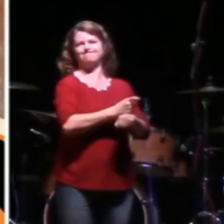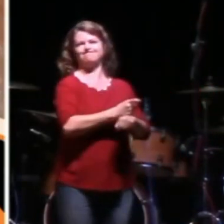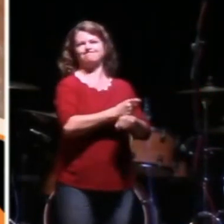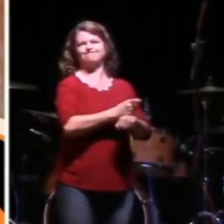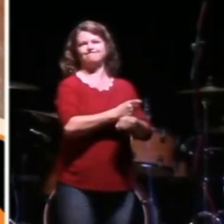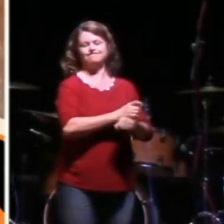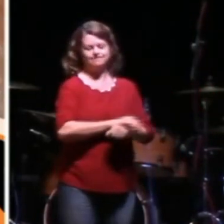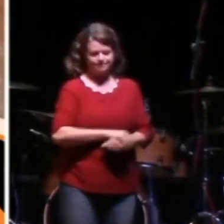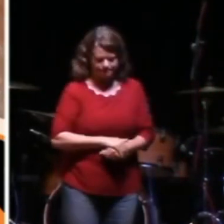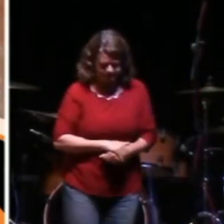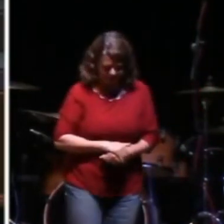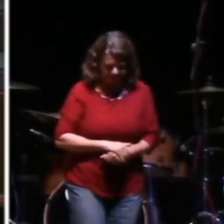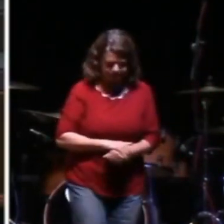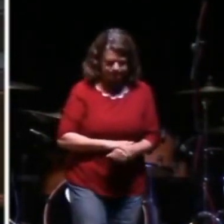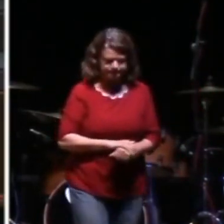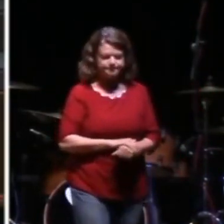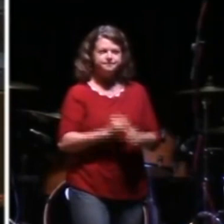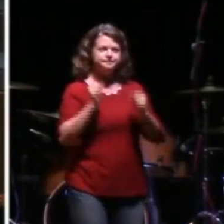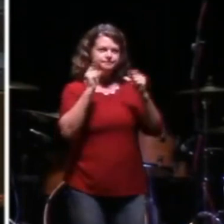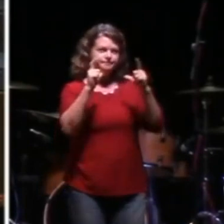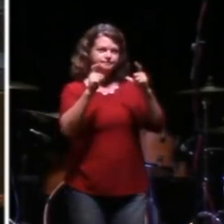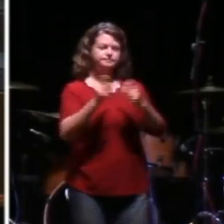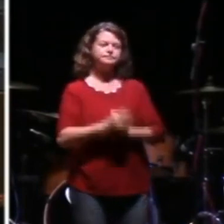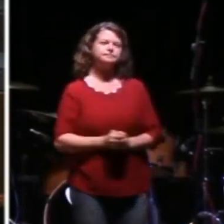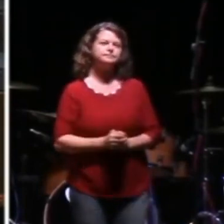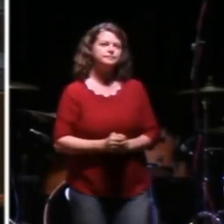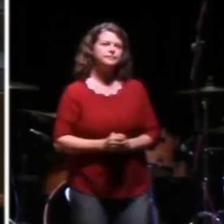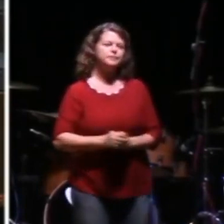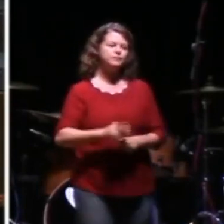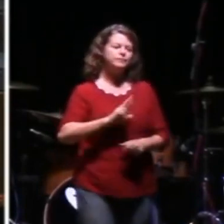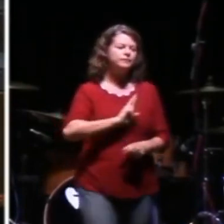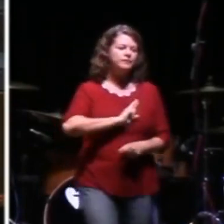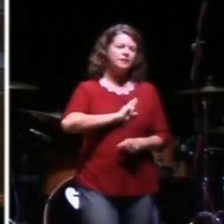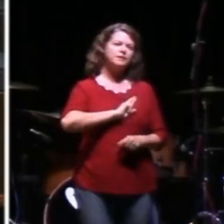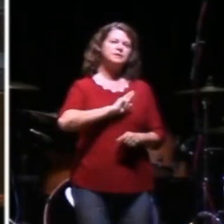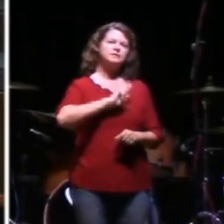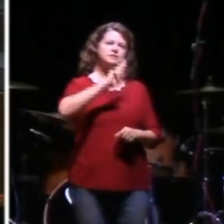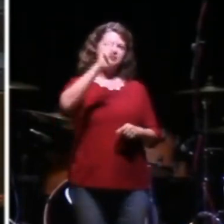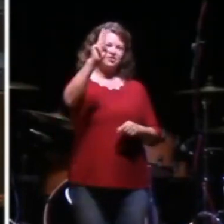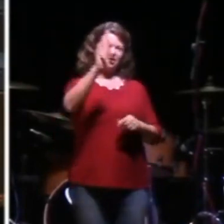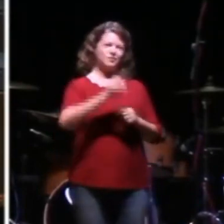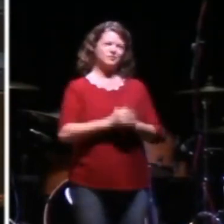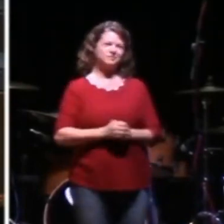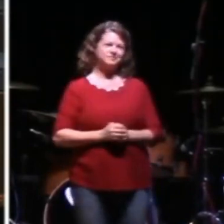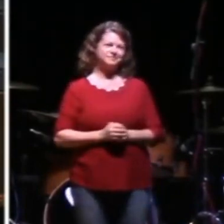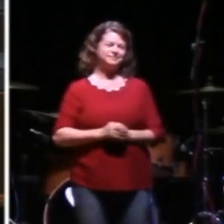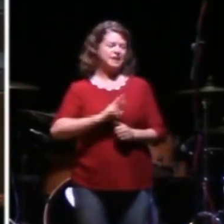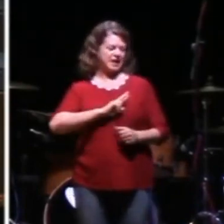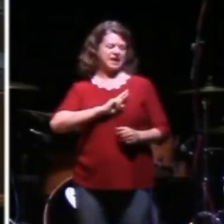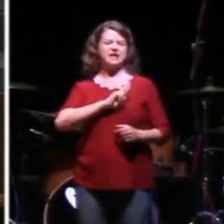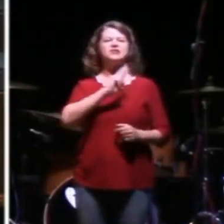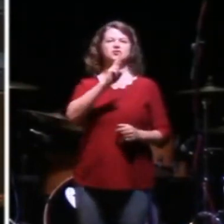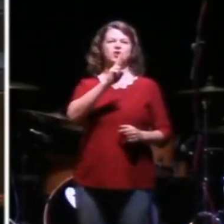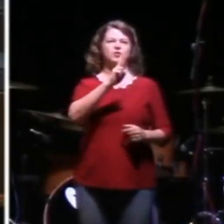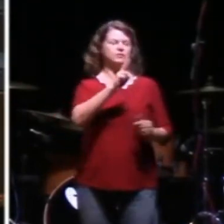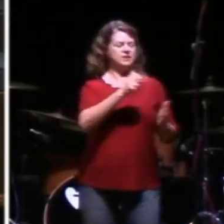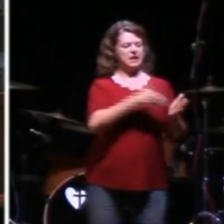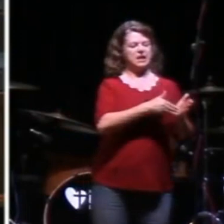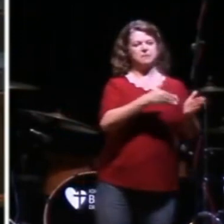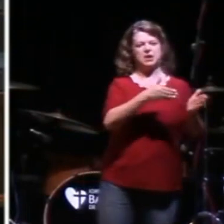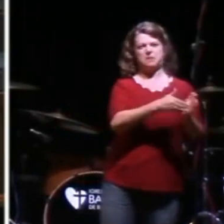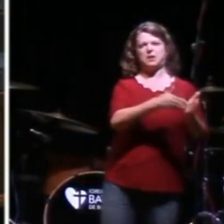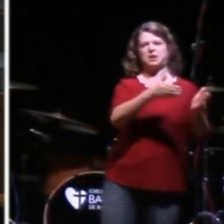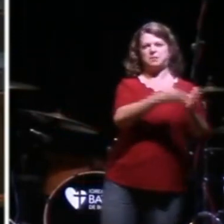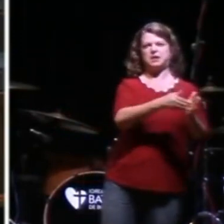e aí é a religião ela ela é ela impõe limites deus não